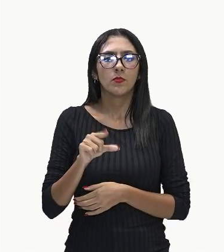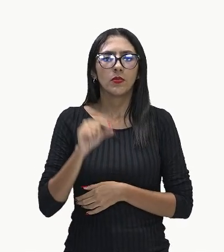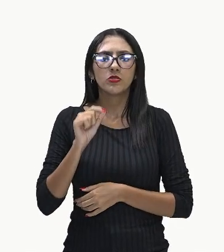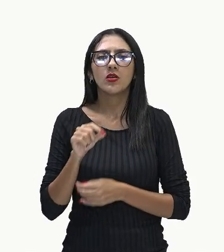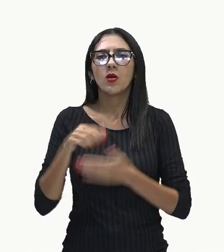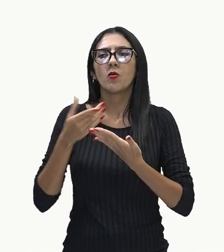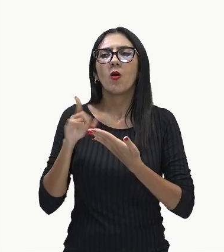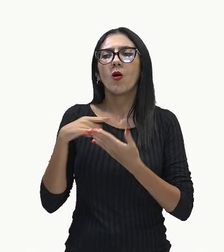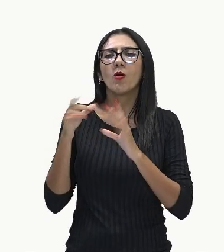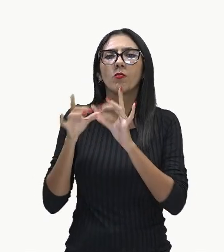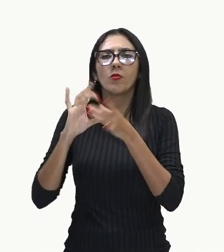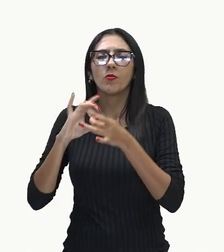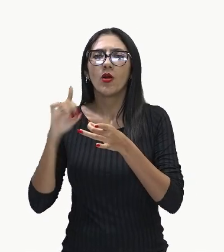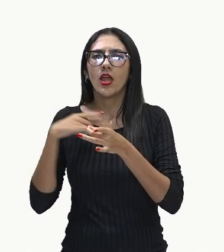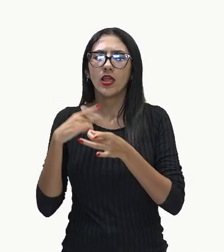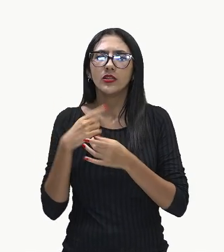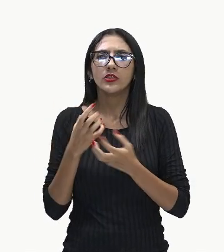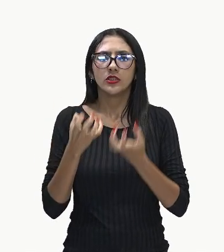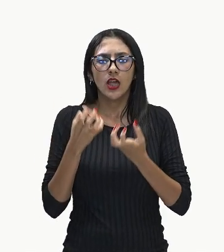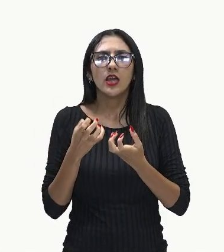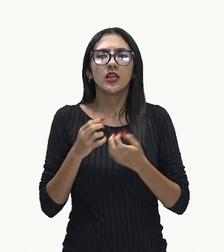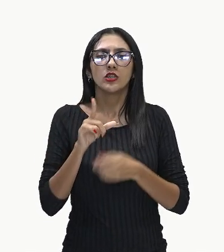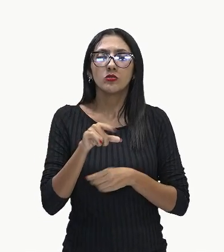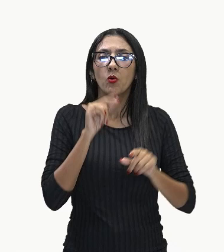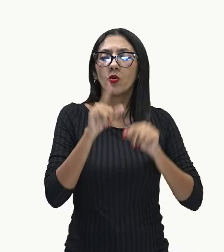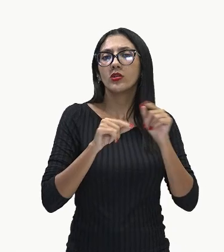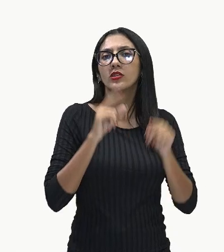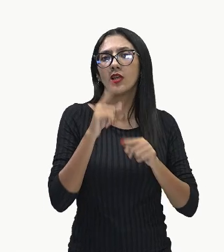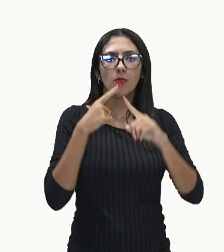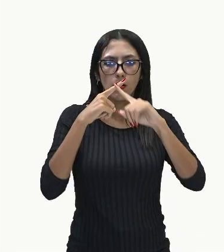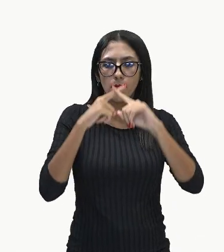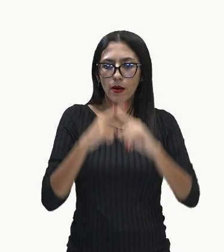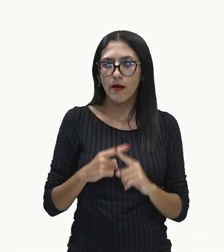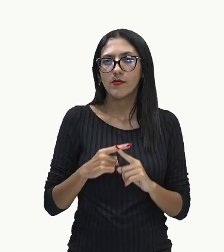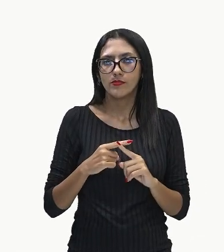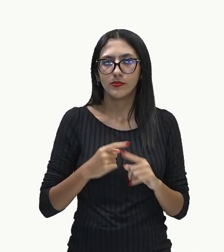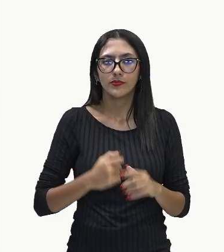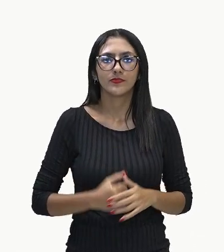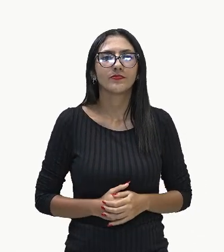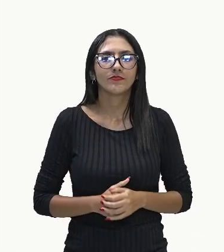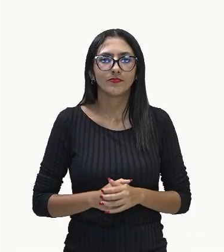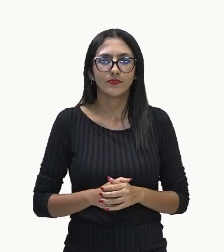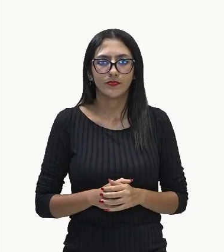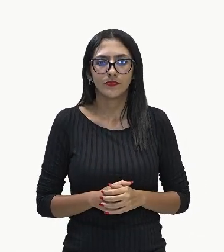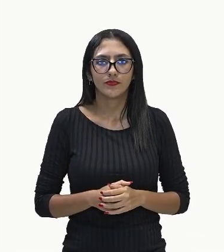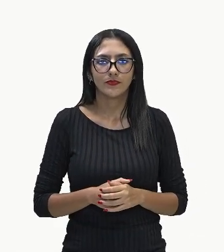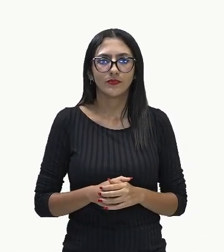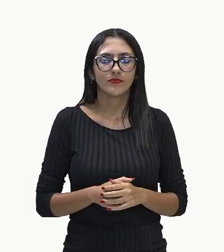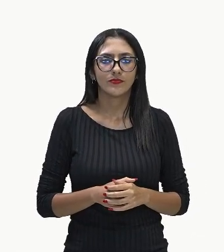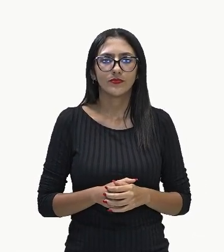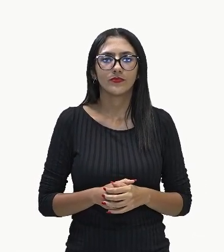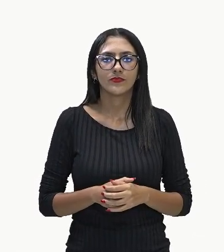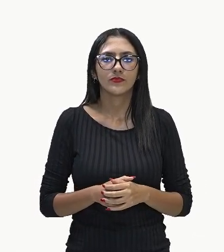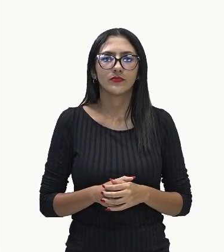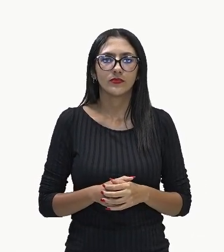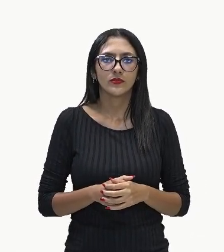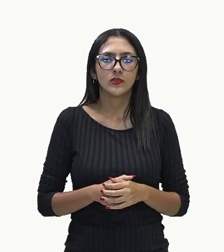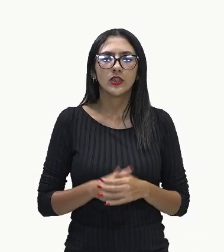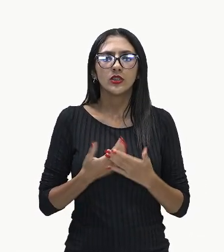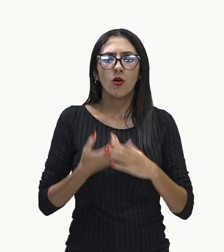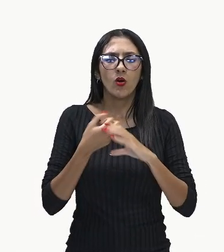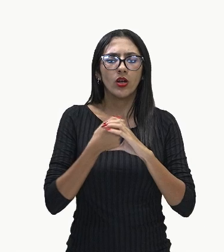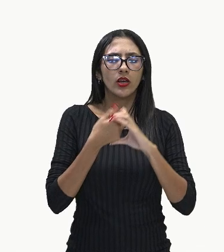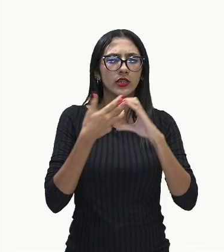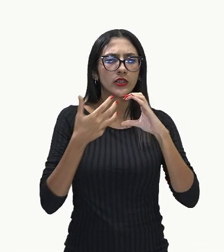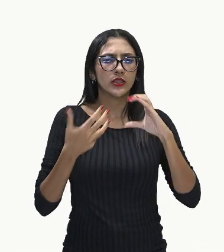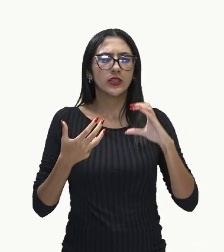incluir na competição entre turmas. Como a característica da população é ser aluno